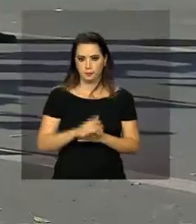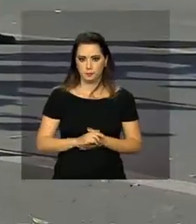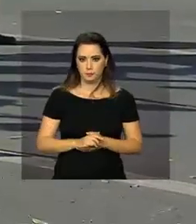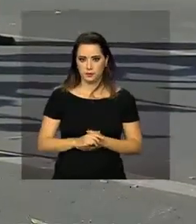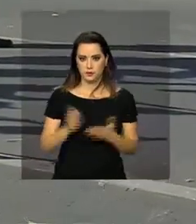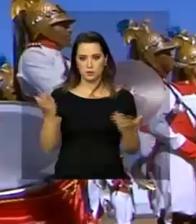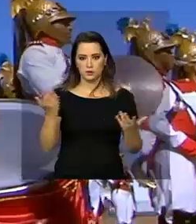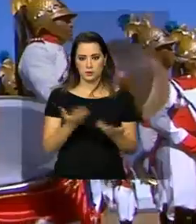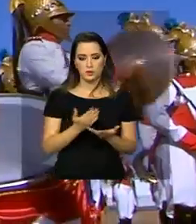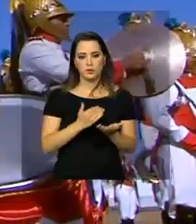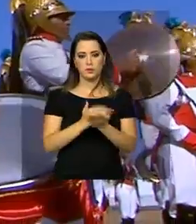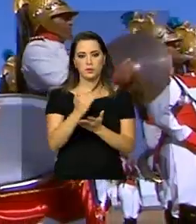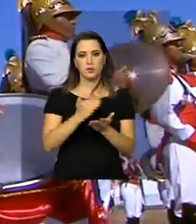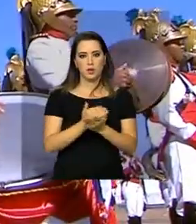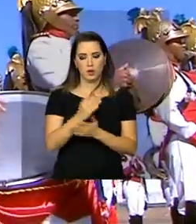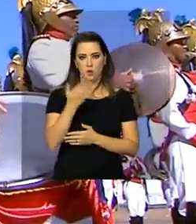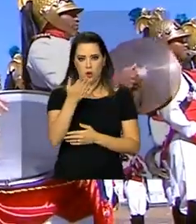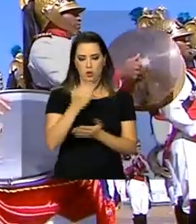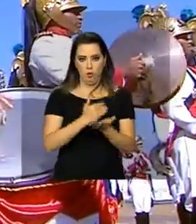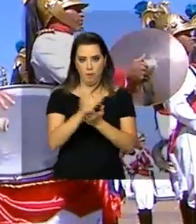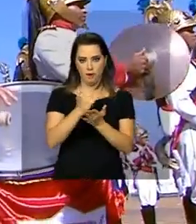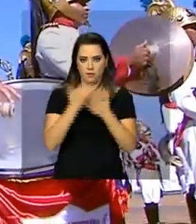E agora entra o exórdio.